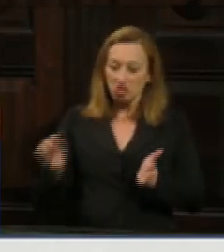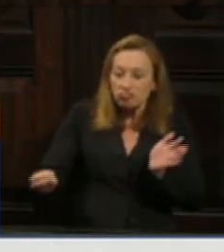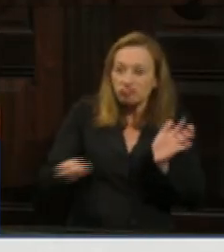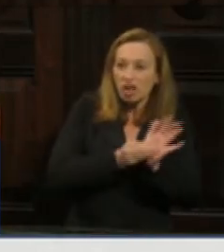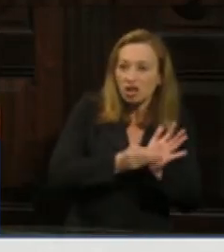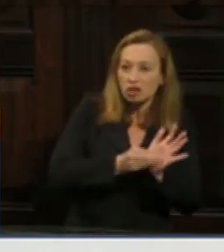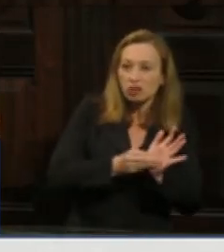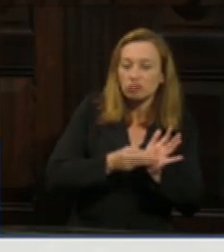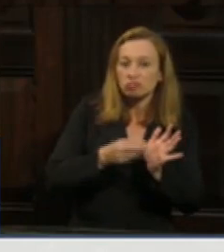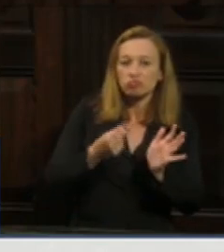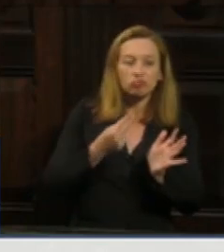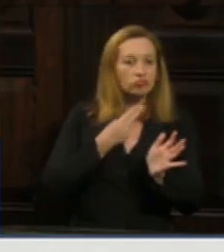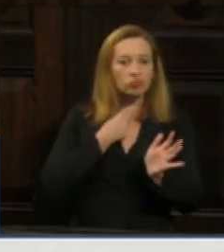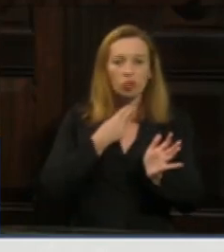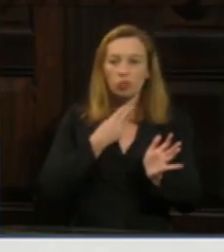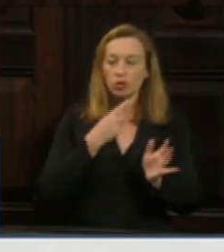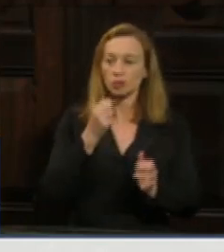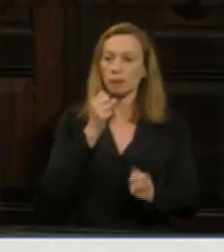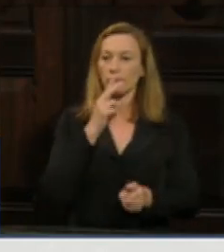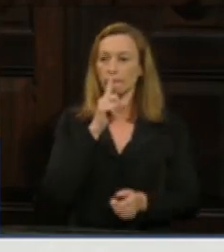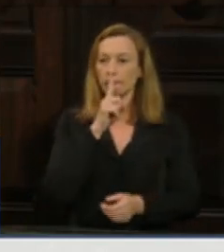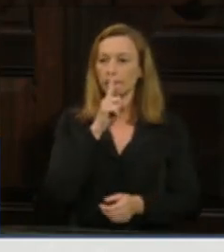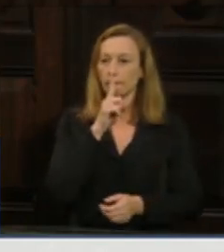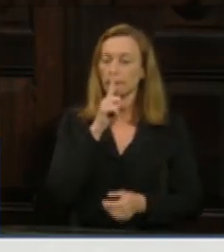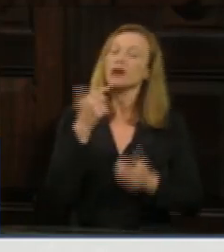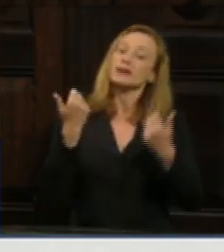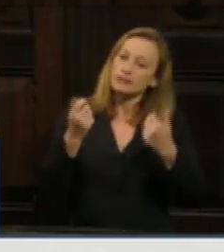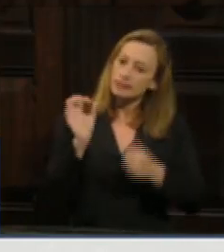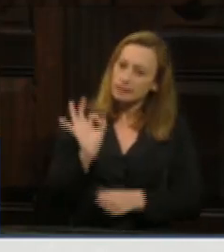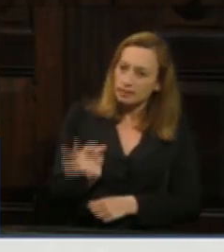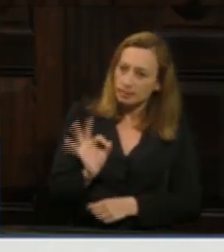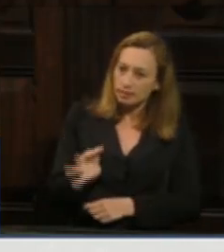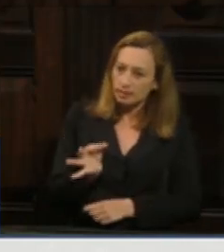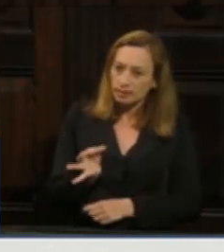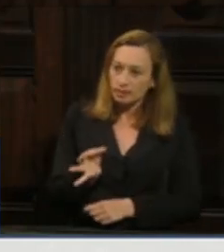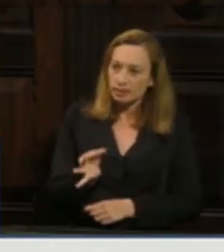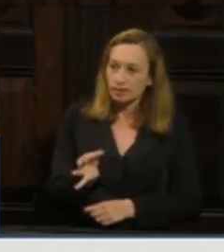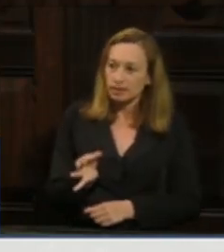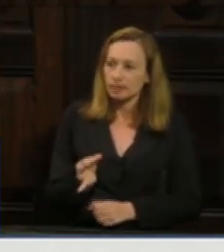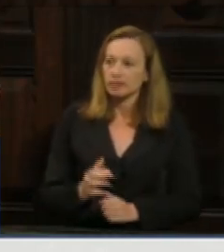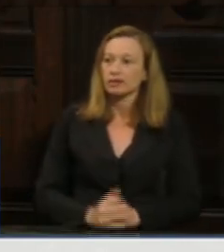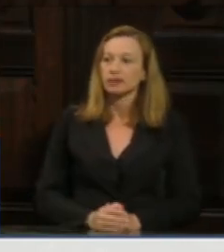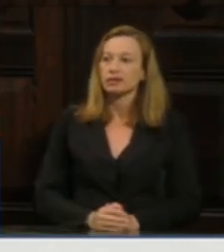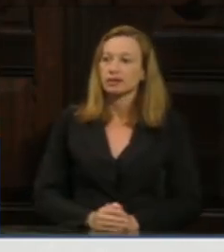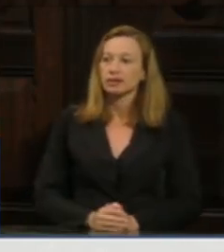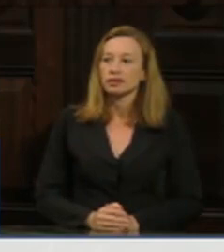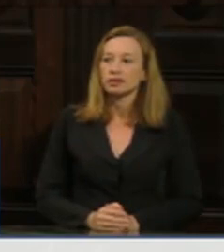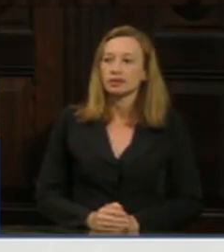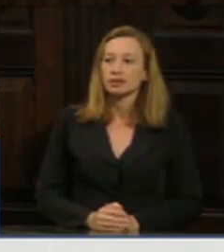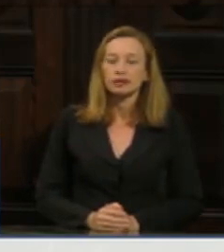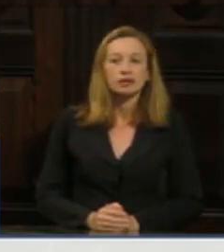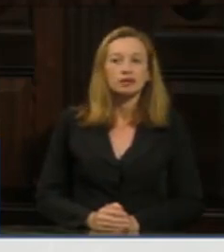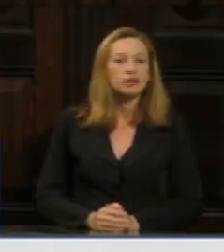Deputado Waldeck, companheiro de Comissão de Educação, que preside essa